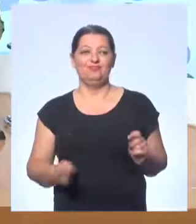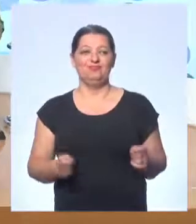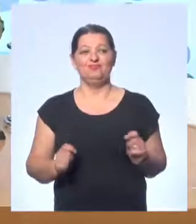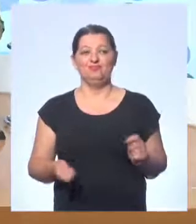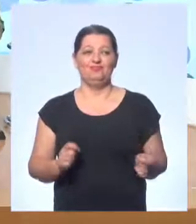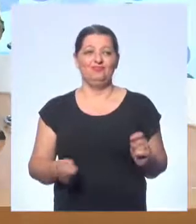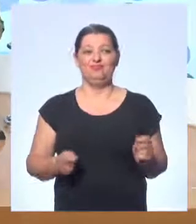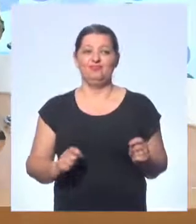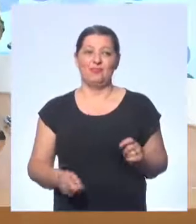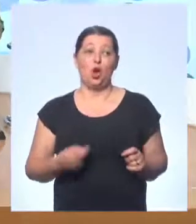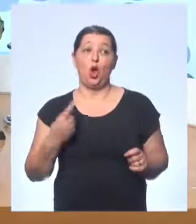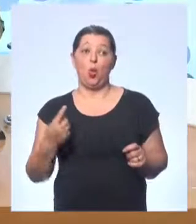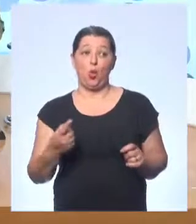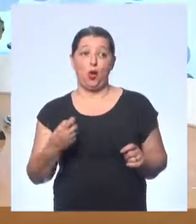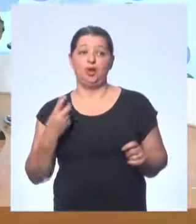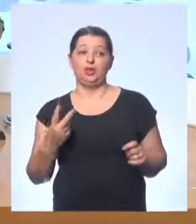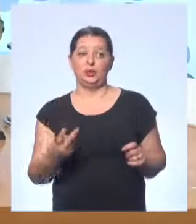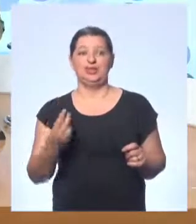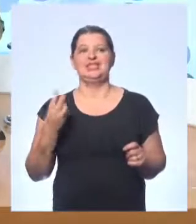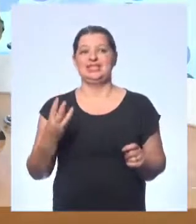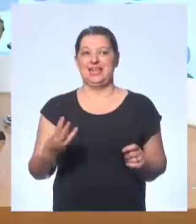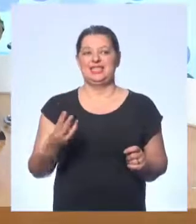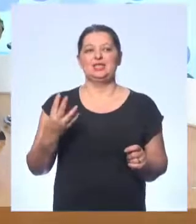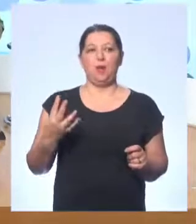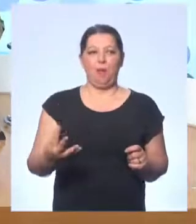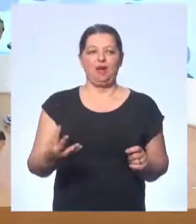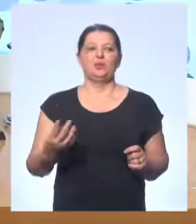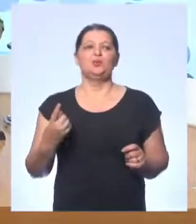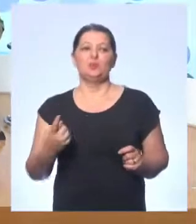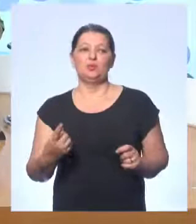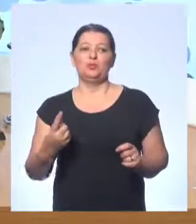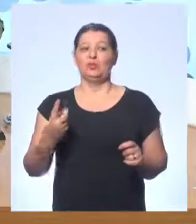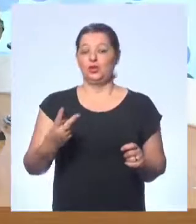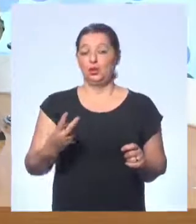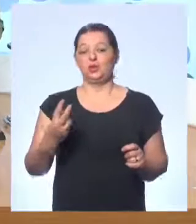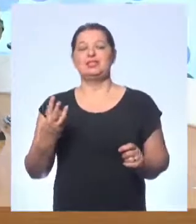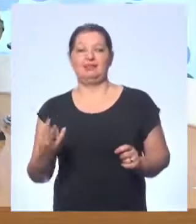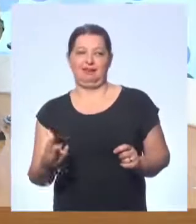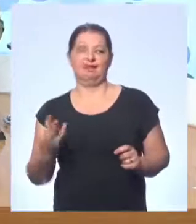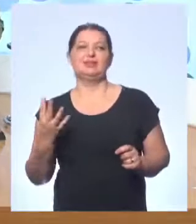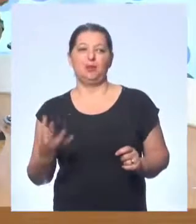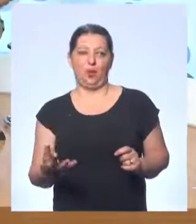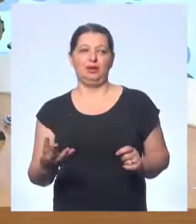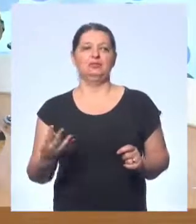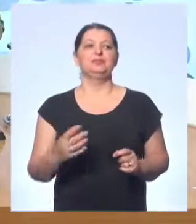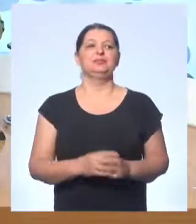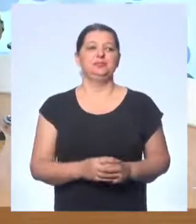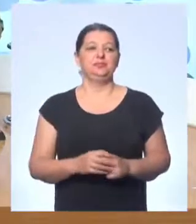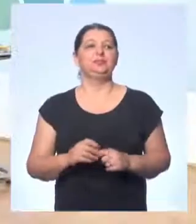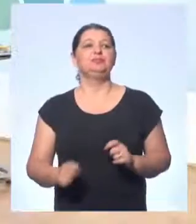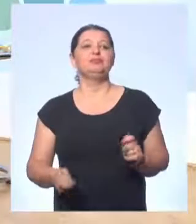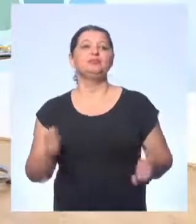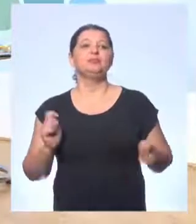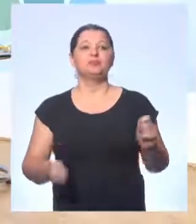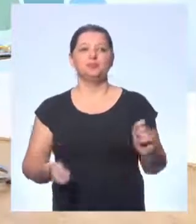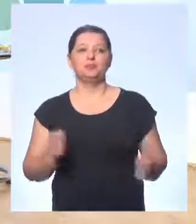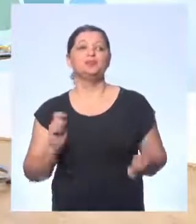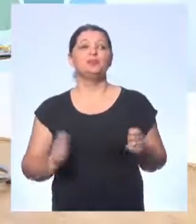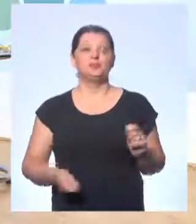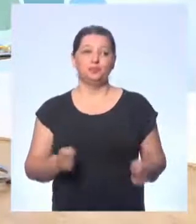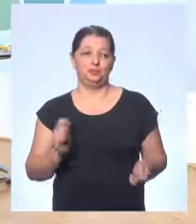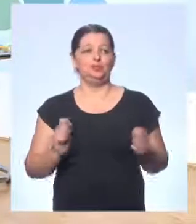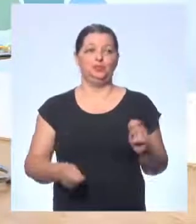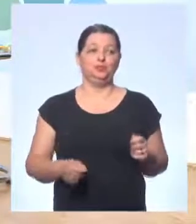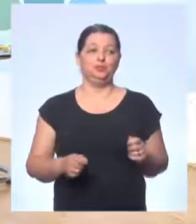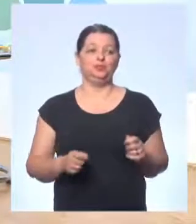1, 2, 3, 4. 1, 2, 3, 4. 1, 2, 3. 1, 2,